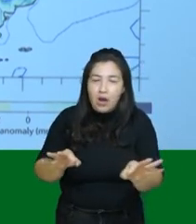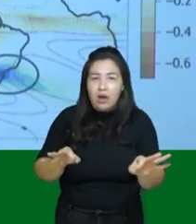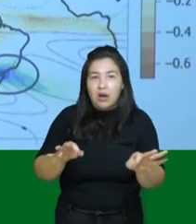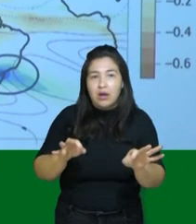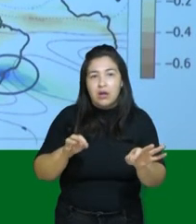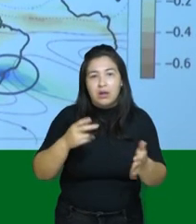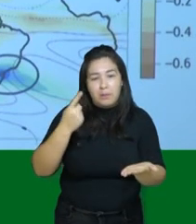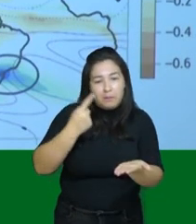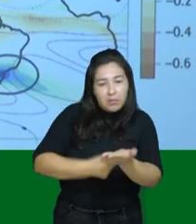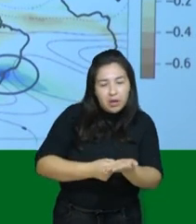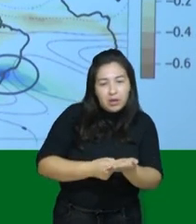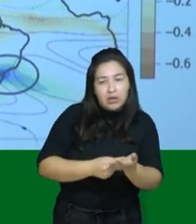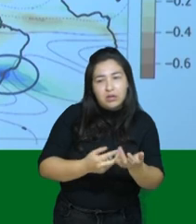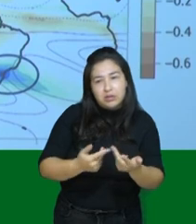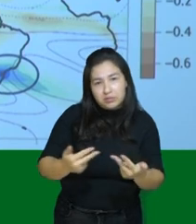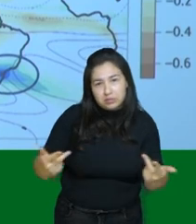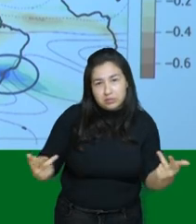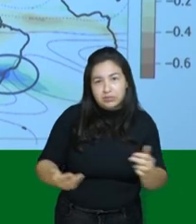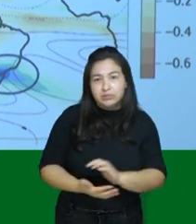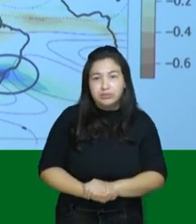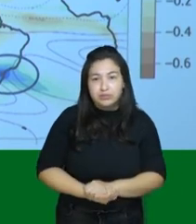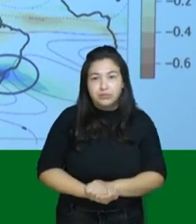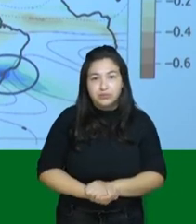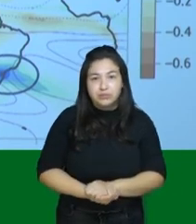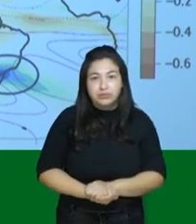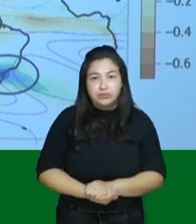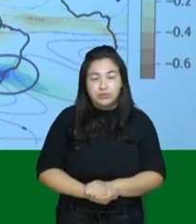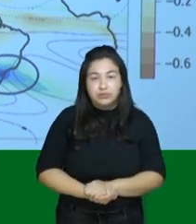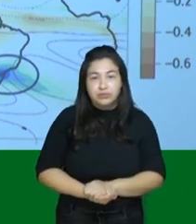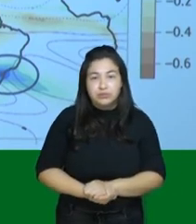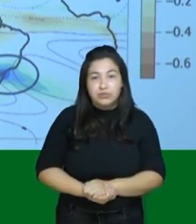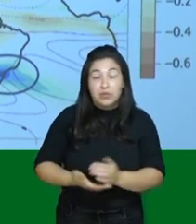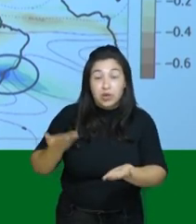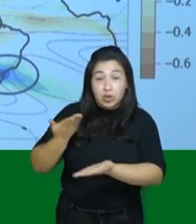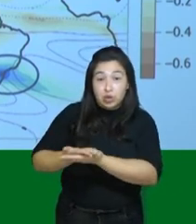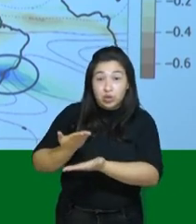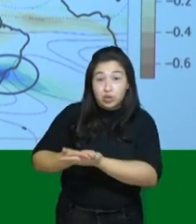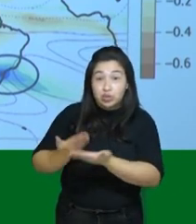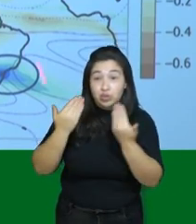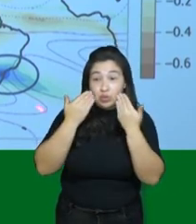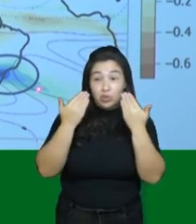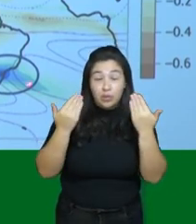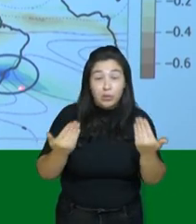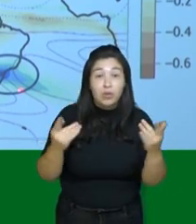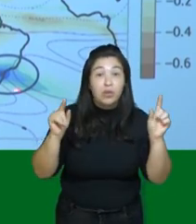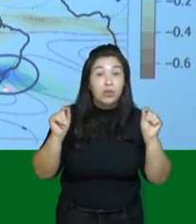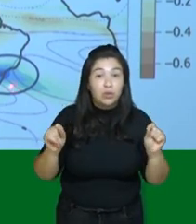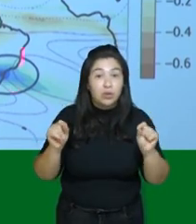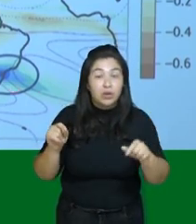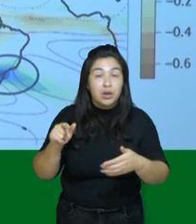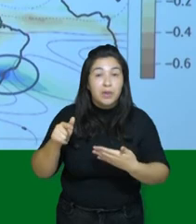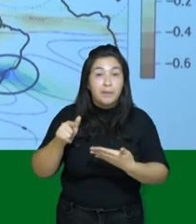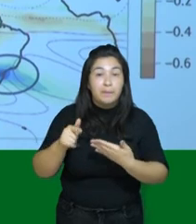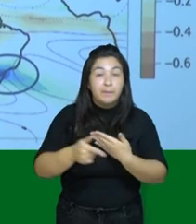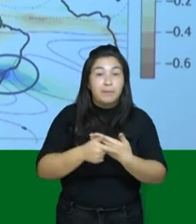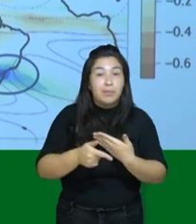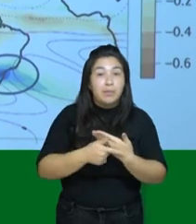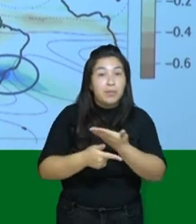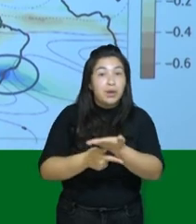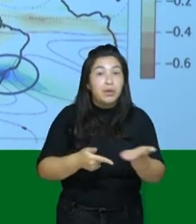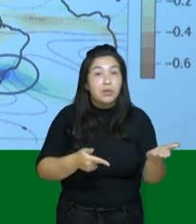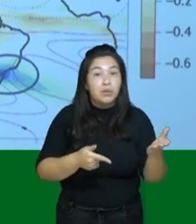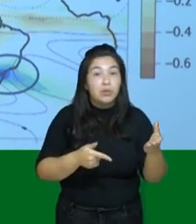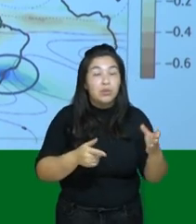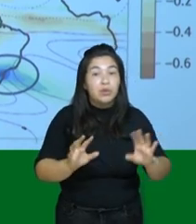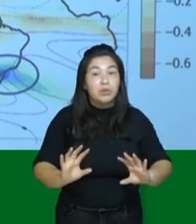né? Planos. Né? E olha só, nesse mesmo estudo, a gente ainda mostrou o papel das mudanças climáticas. Então,